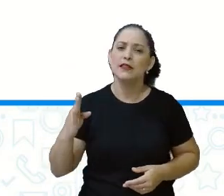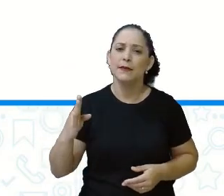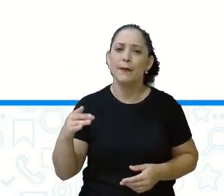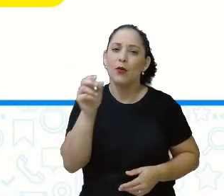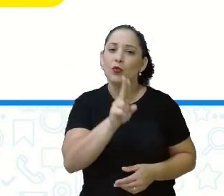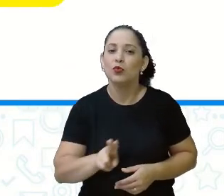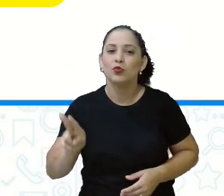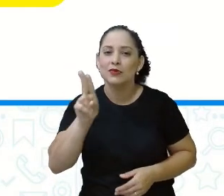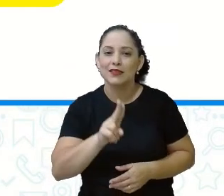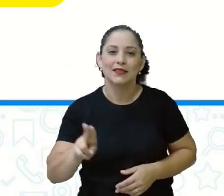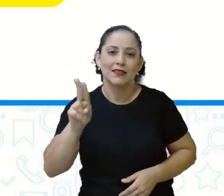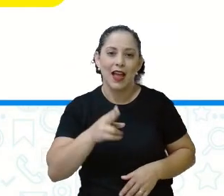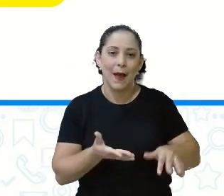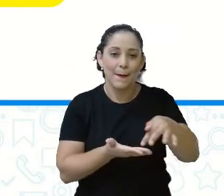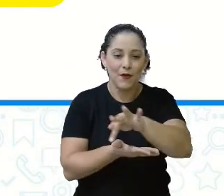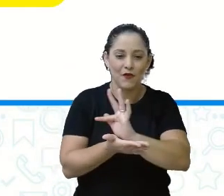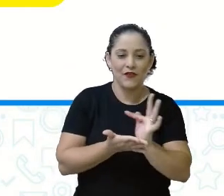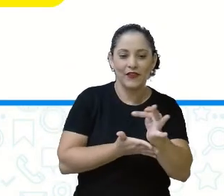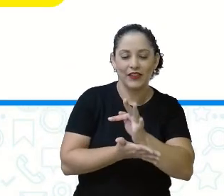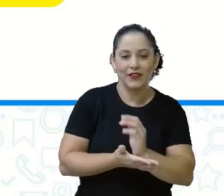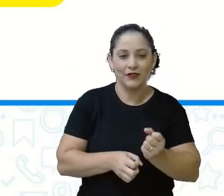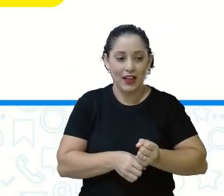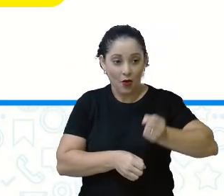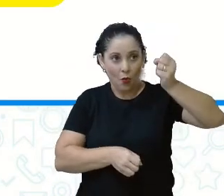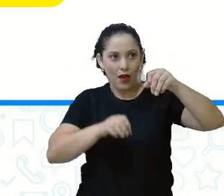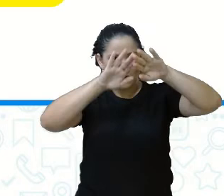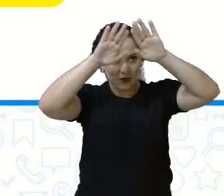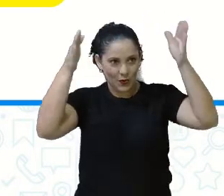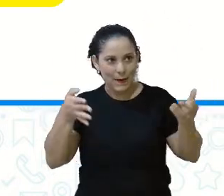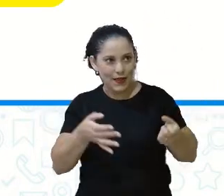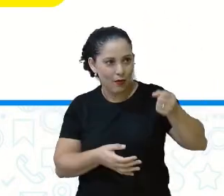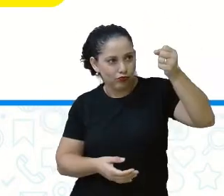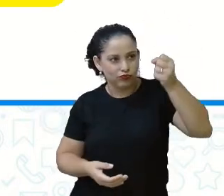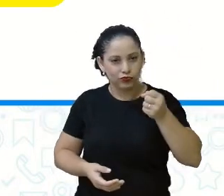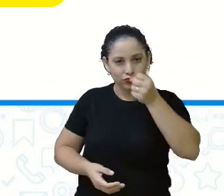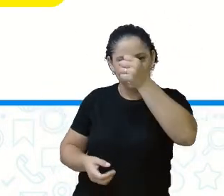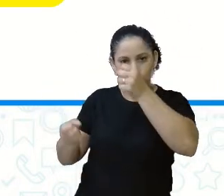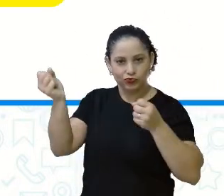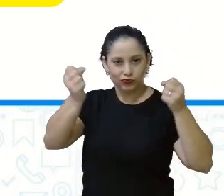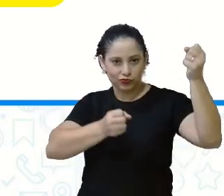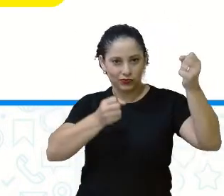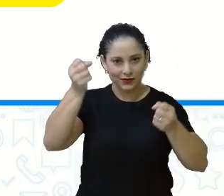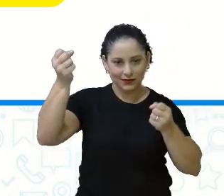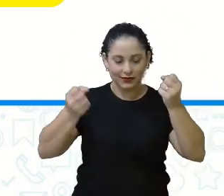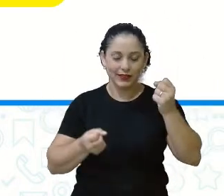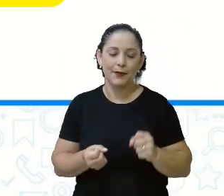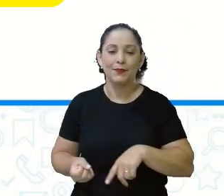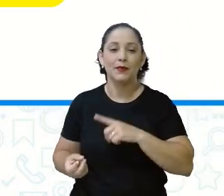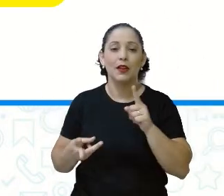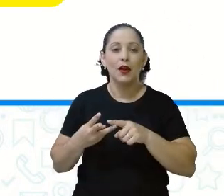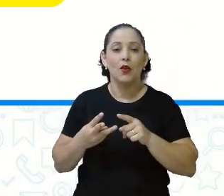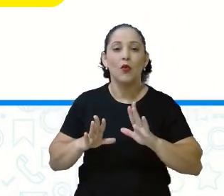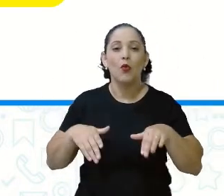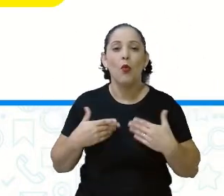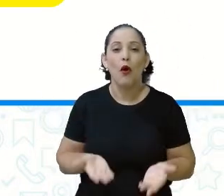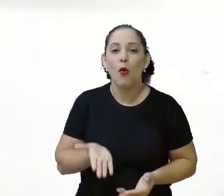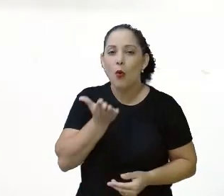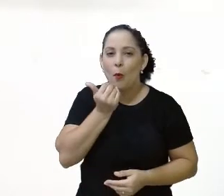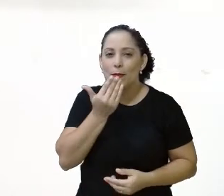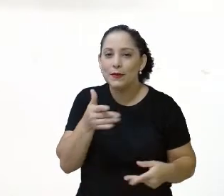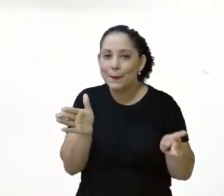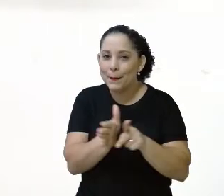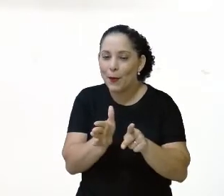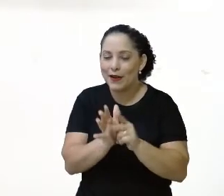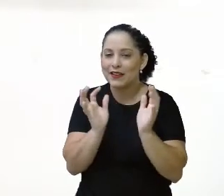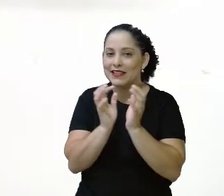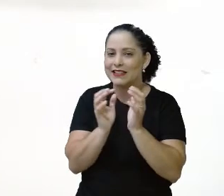Eu falei para vocês também, a sombrinha. Quais as comidas típicas de Recife que foram destacadas neste texto